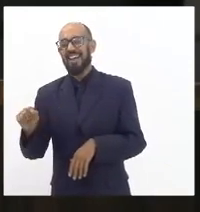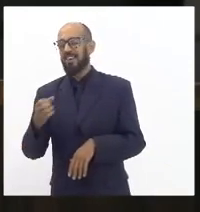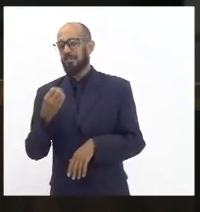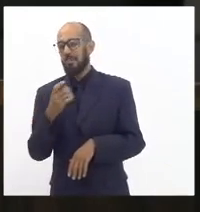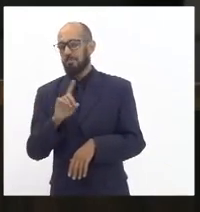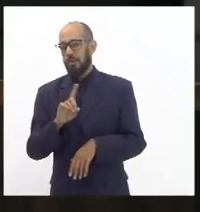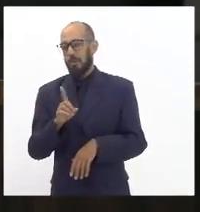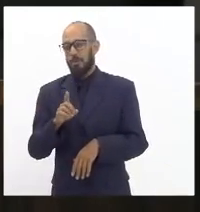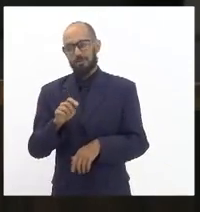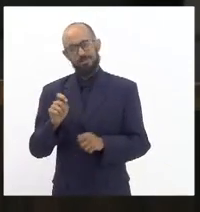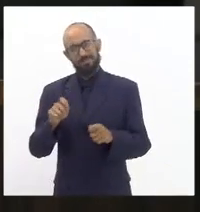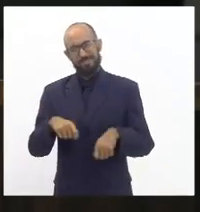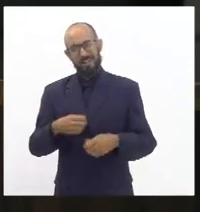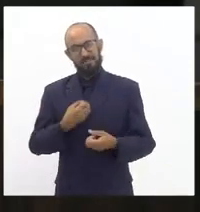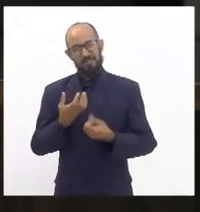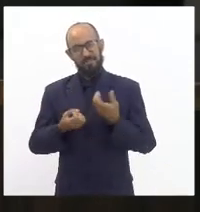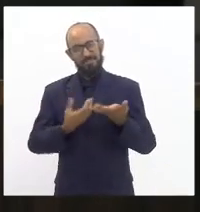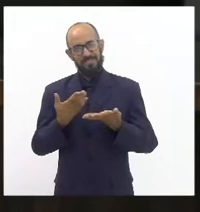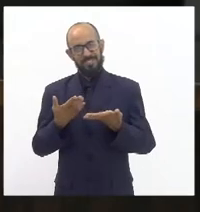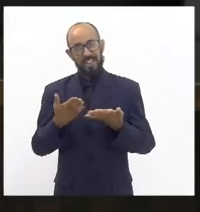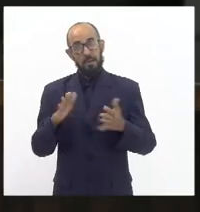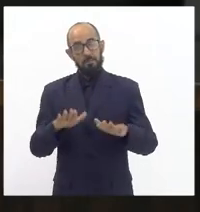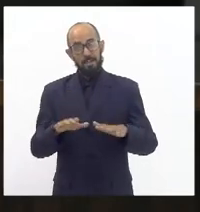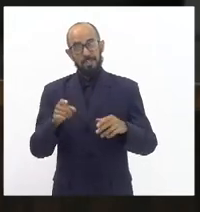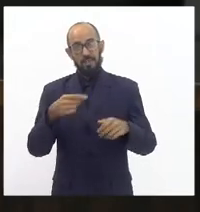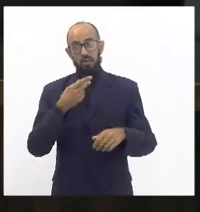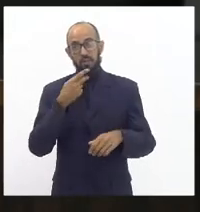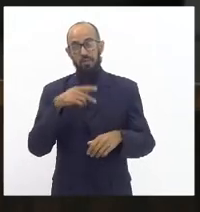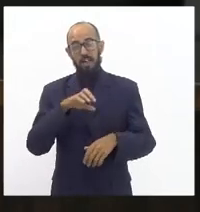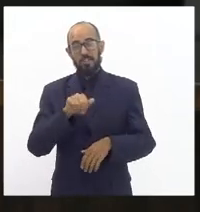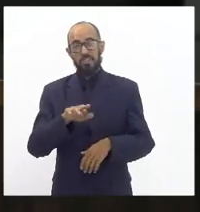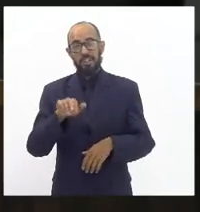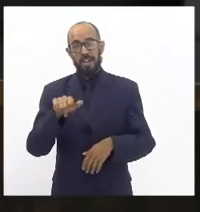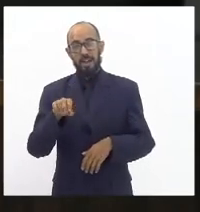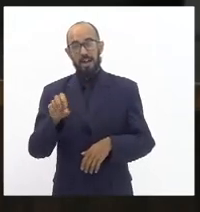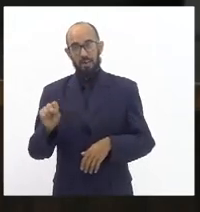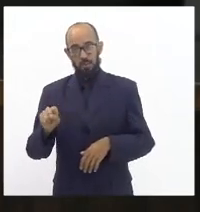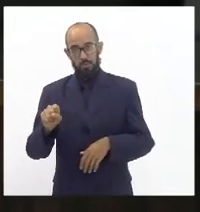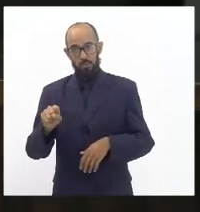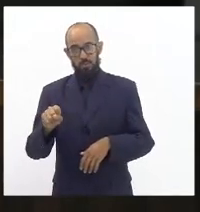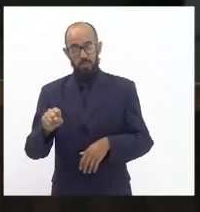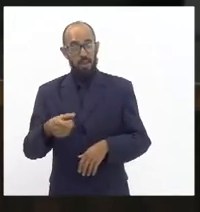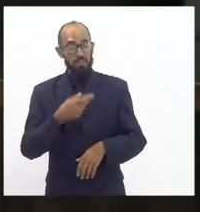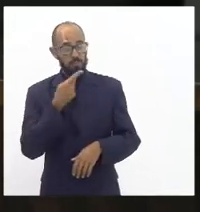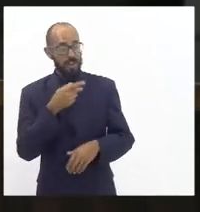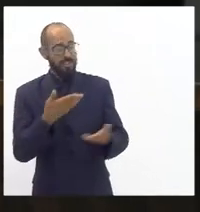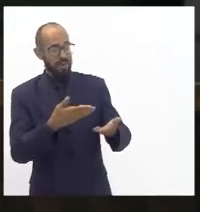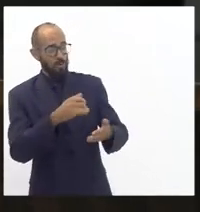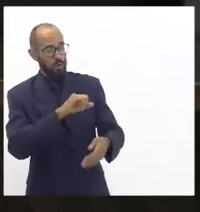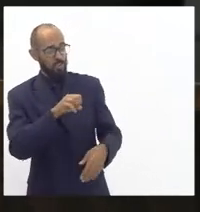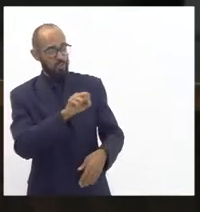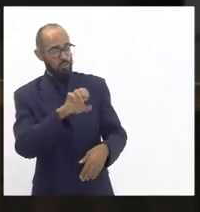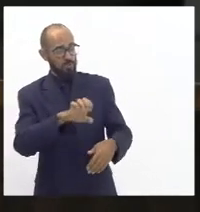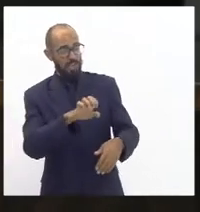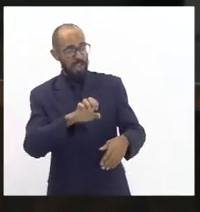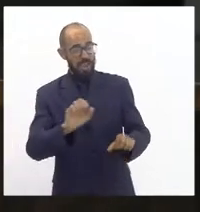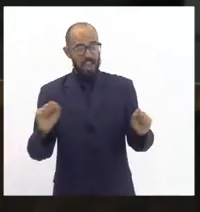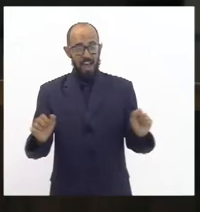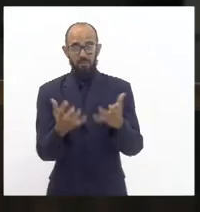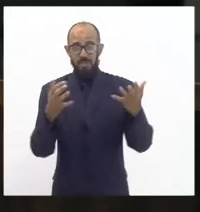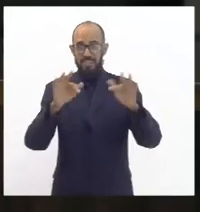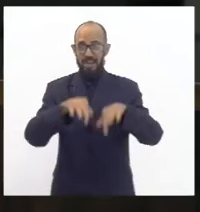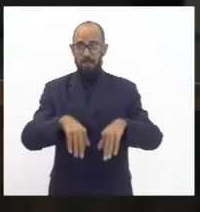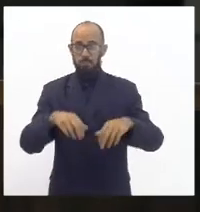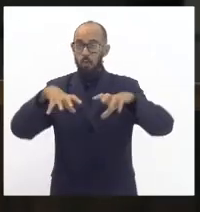não posso reclamar um Manoel mas Volvo declamar um Carlos dumontt que dizia agora José a festa acabou a luz apagou